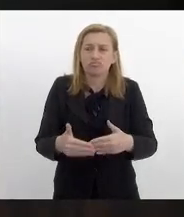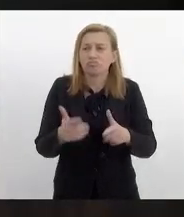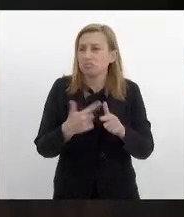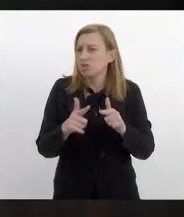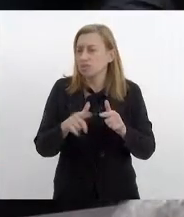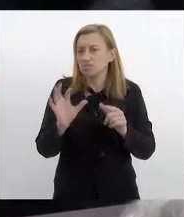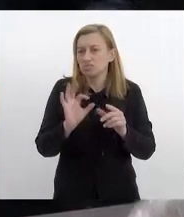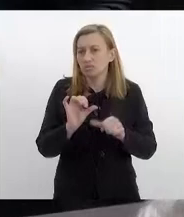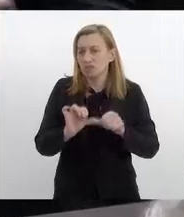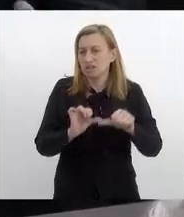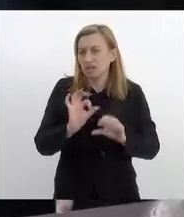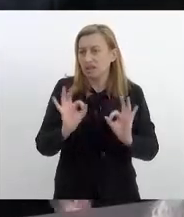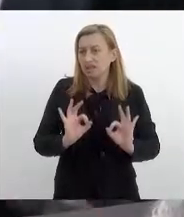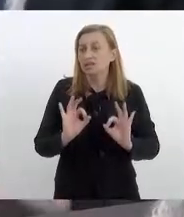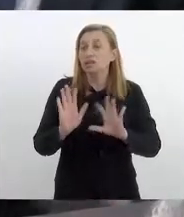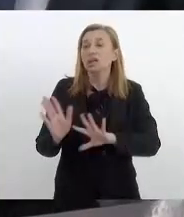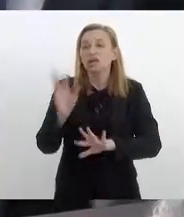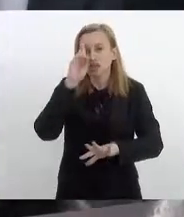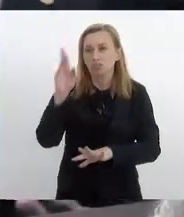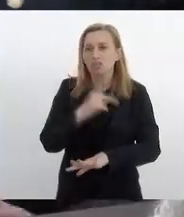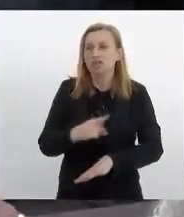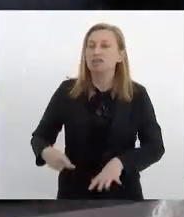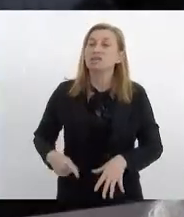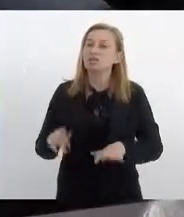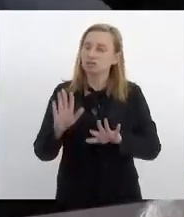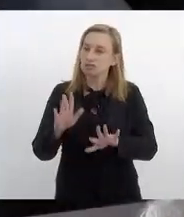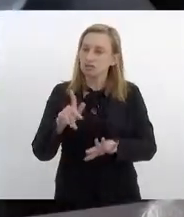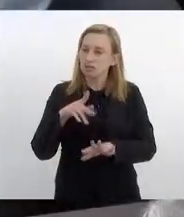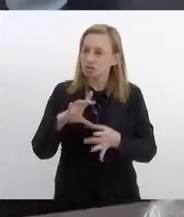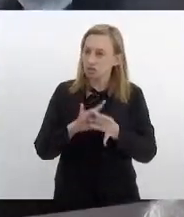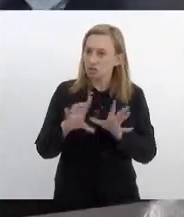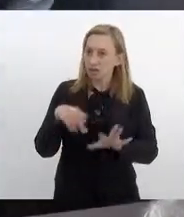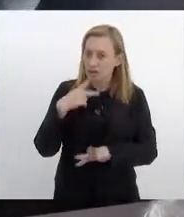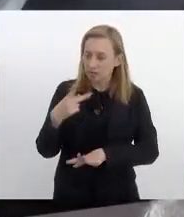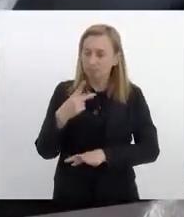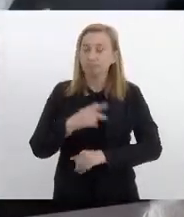nada. Senhor presidente, assim, primeiro, deixa eu dizer a Vossa Excelência.